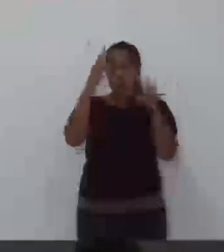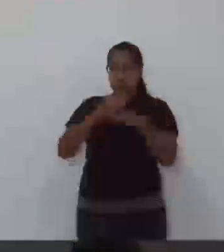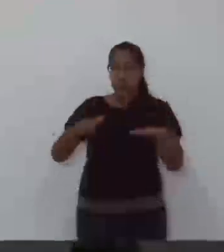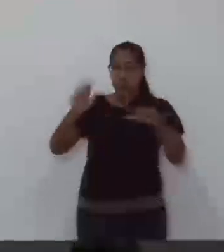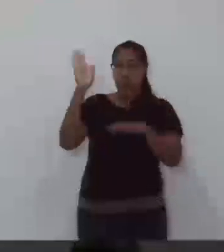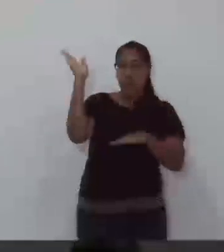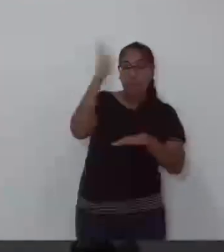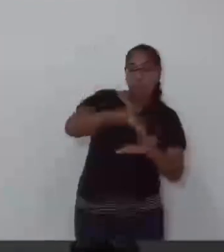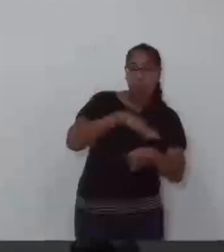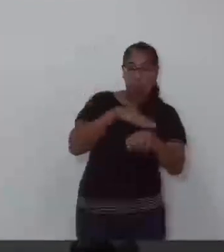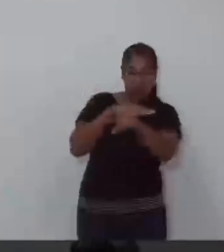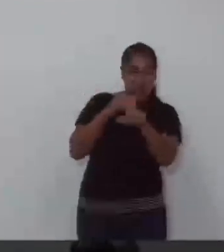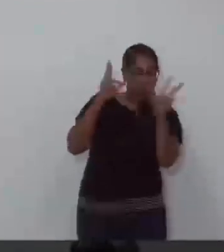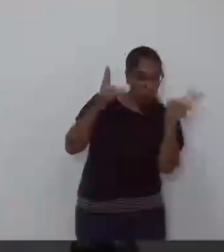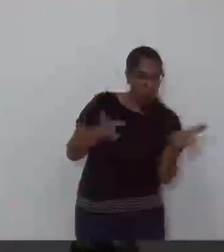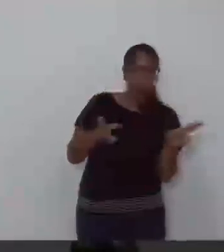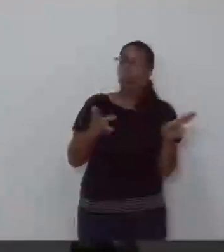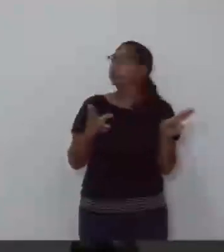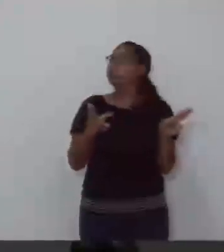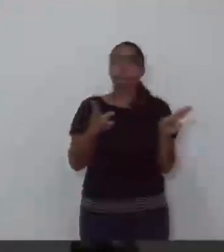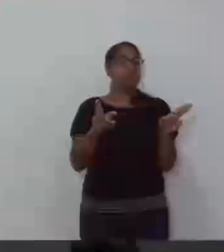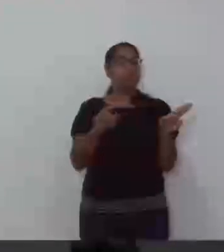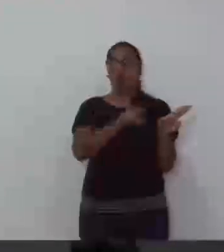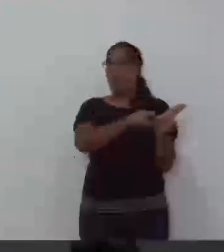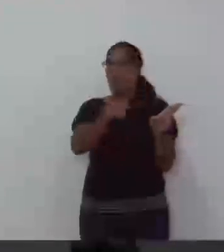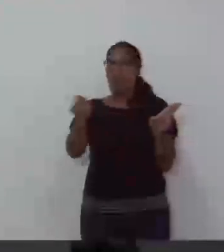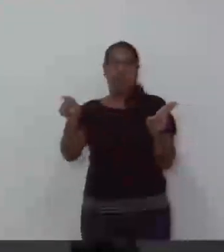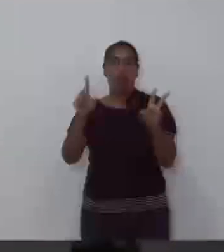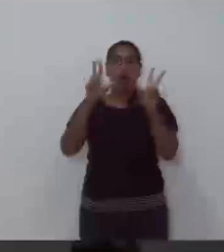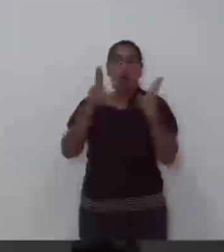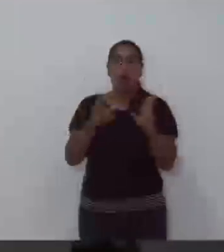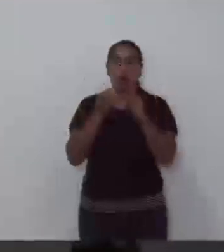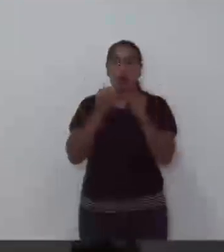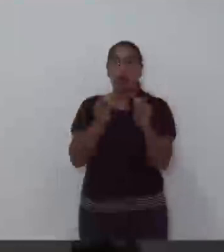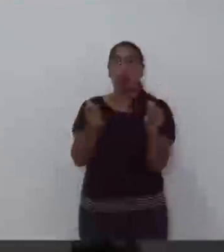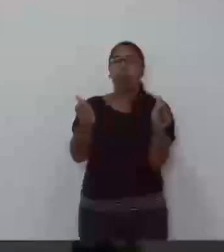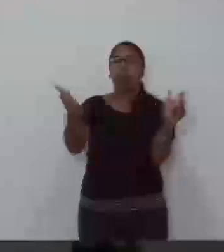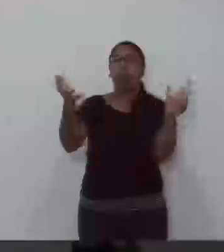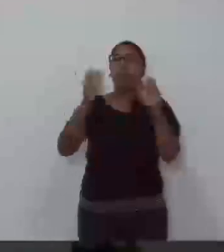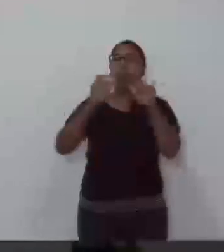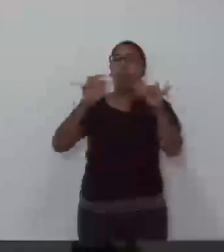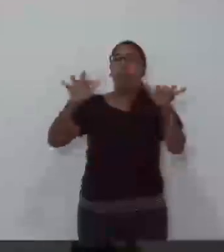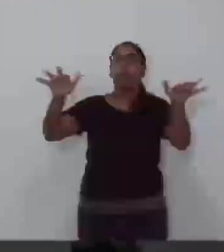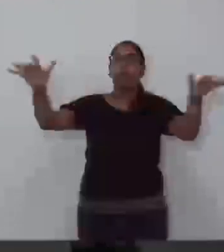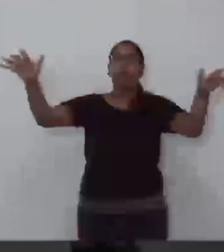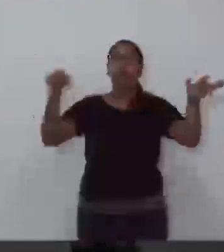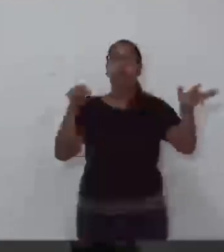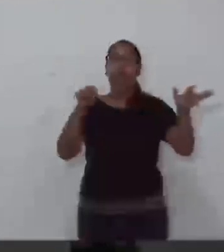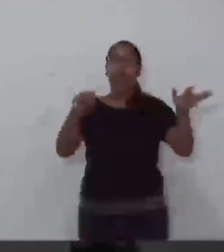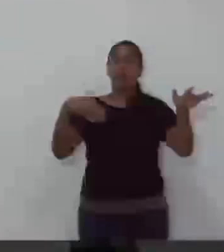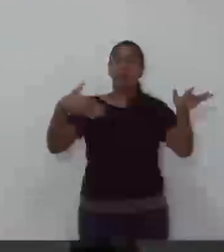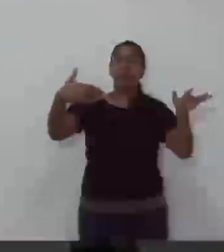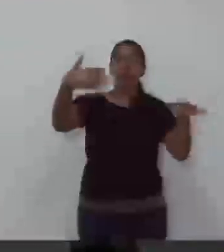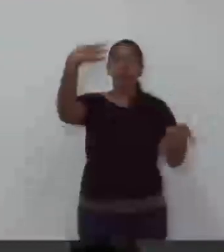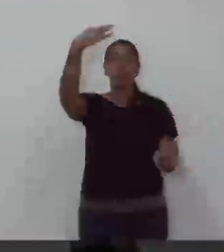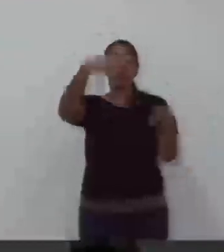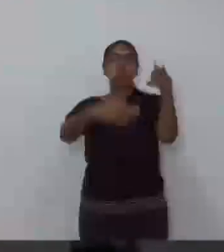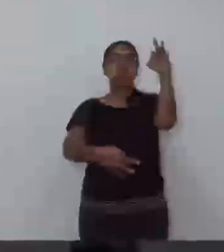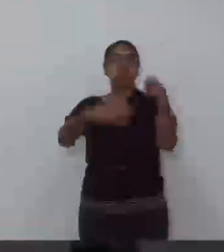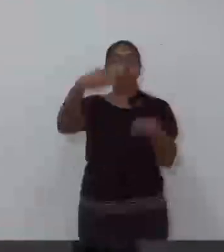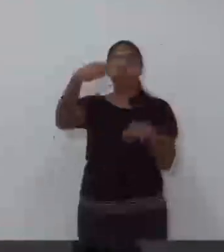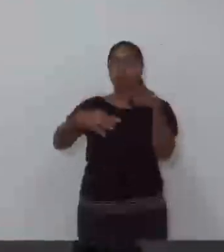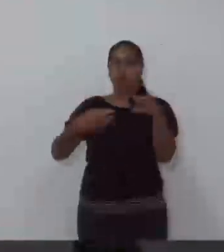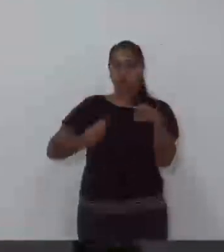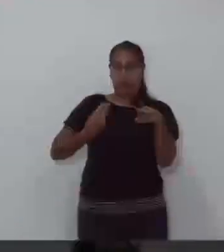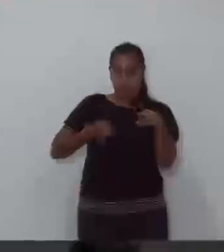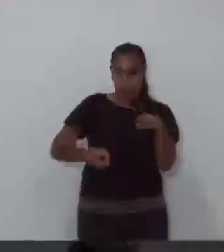são como a moinha que o vento espalha. Por isso, os ímpios não subsistirão no juízo, nem os pecadores